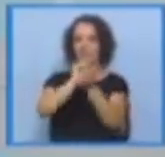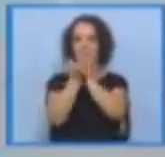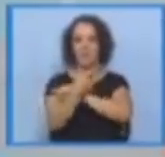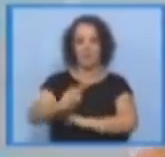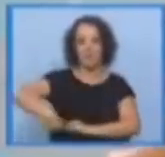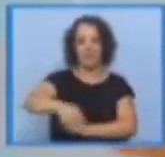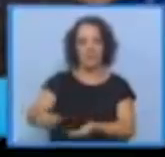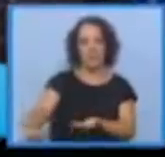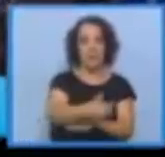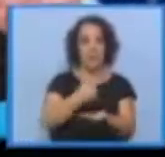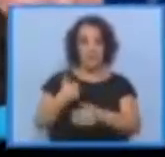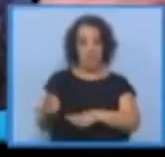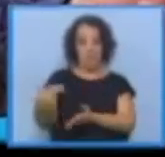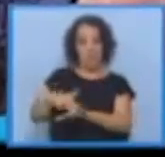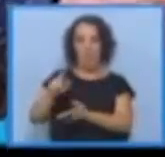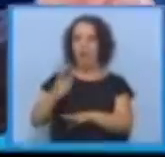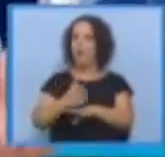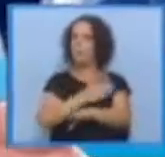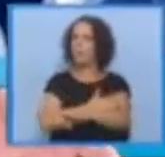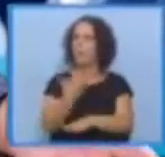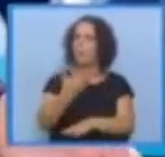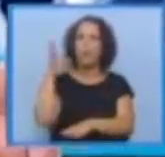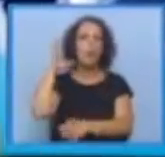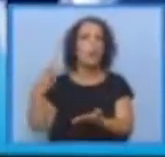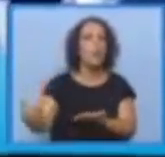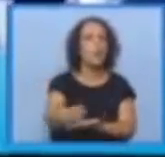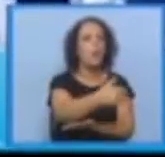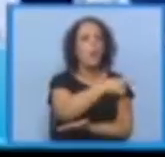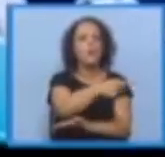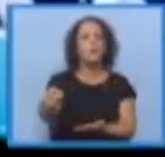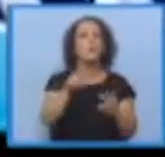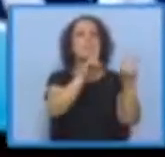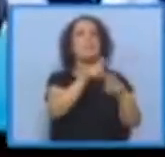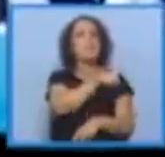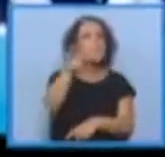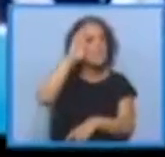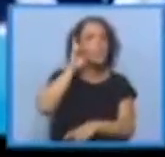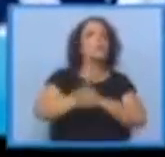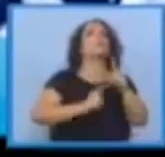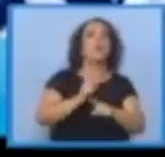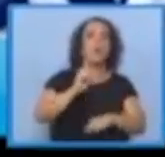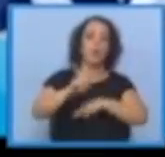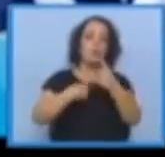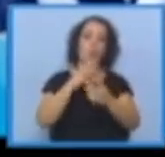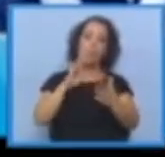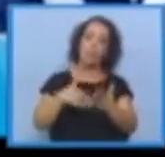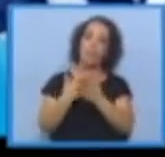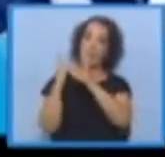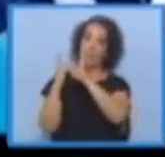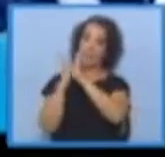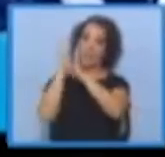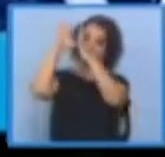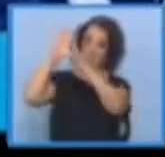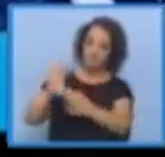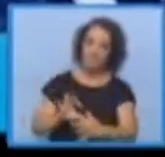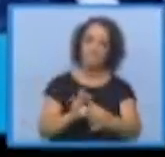antes de fazer uma palestra, a gente faz reunião de grupos a perguntar o que é que vocês querem ou sabem disto. E depois a gente vai iluminar com a palavra de Deus, a palavra